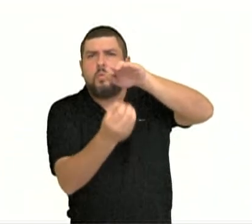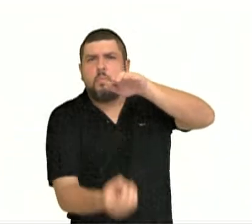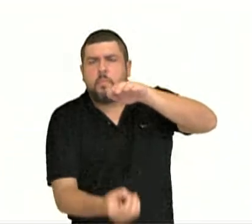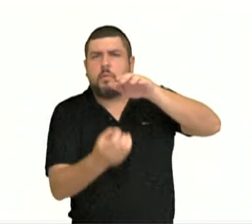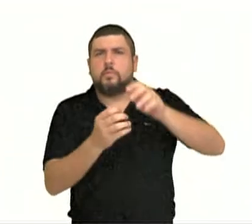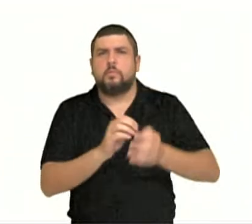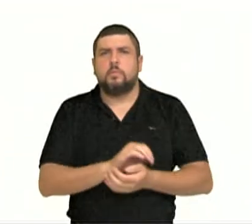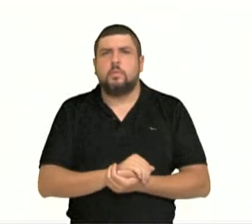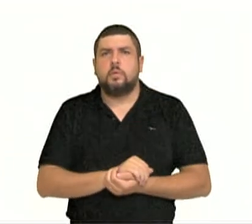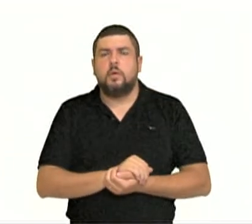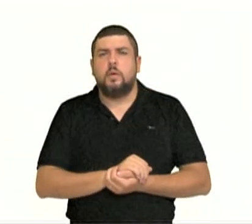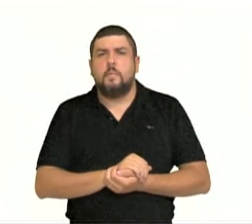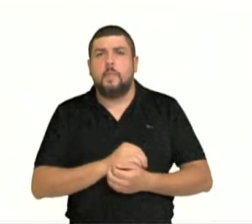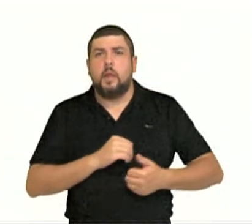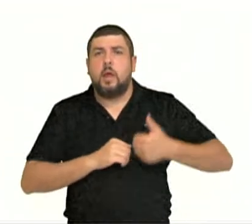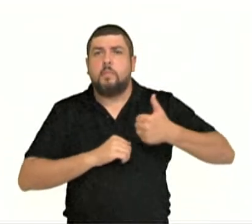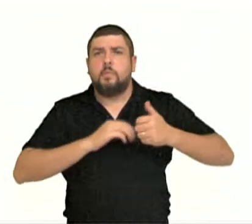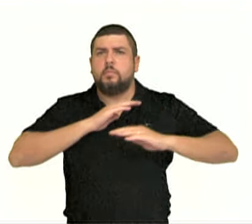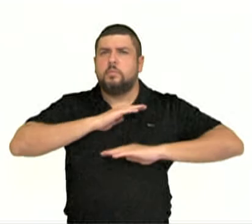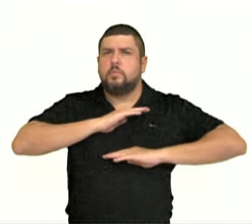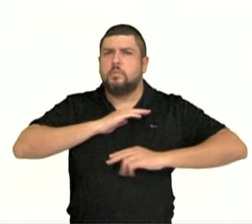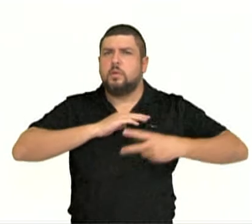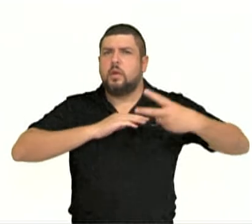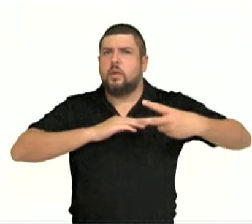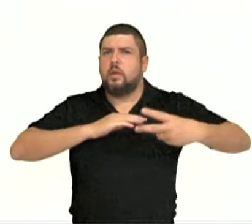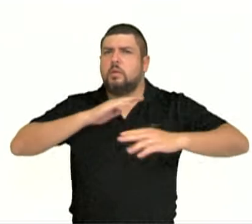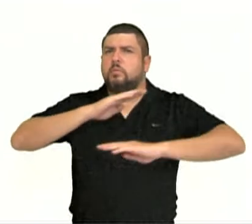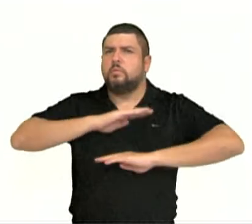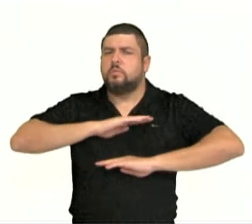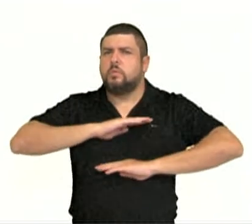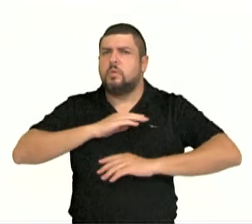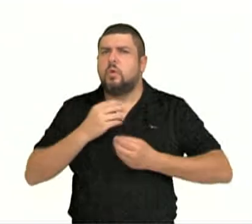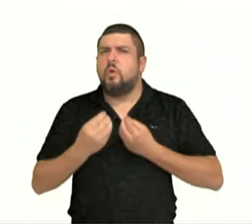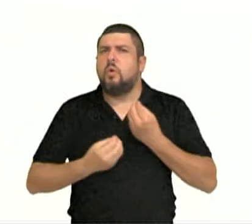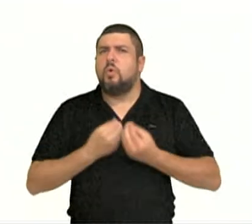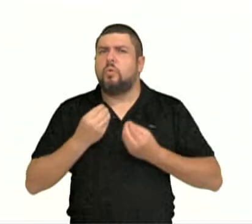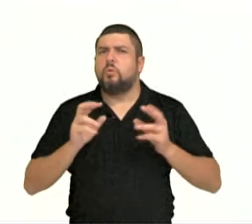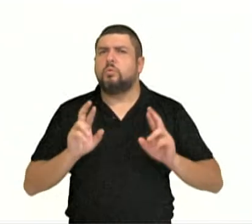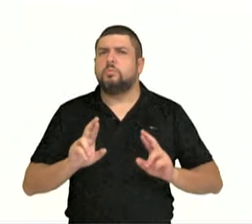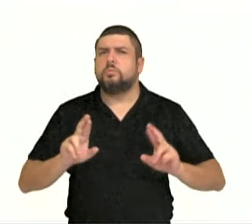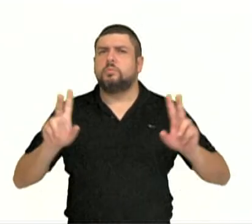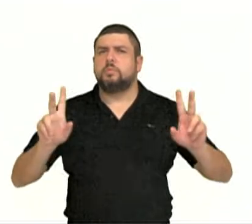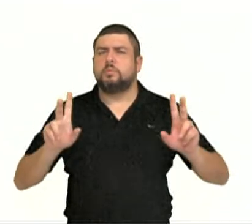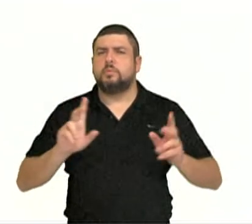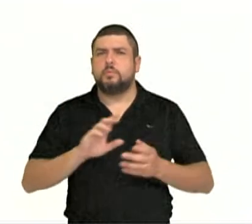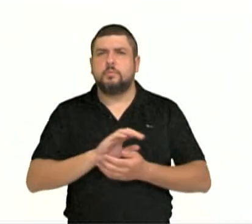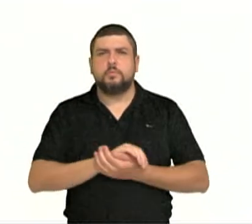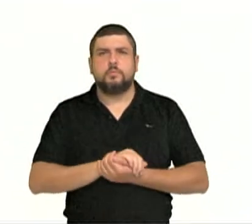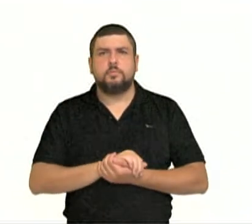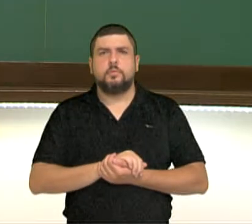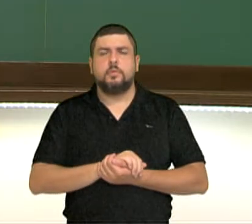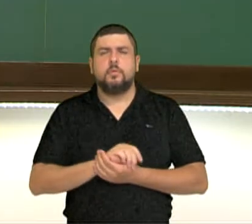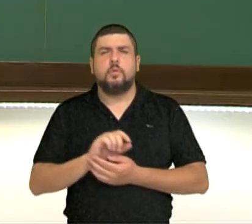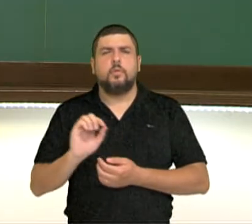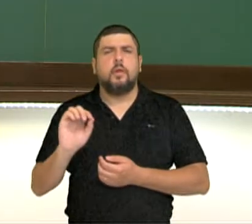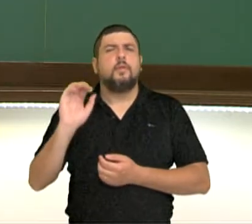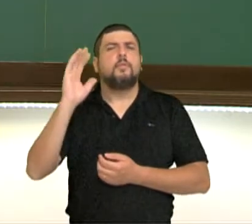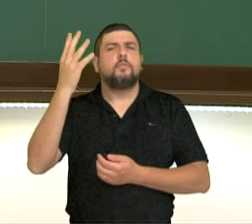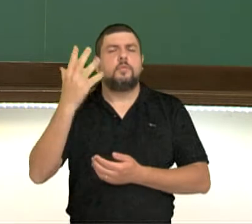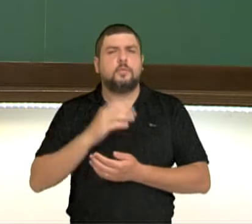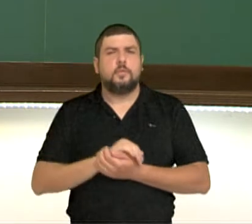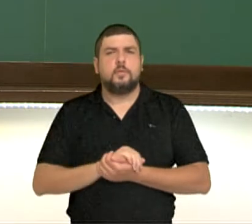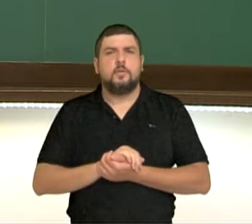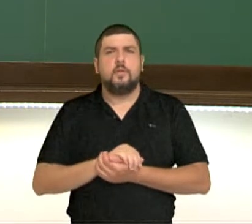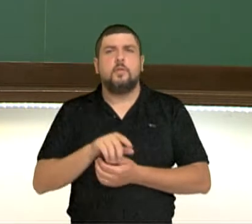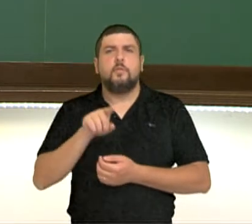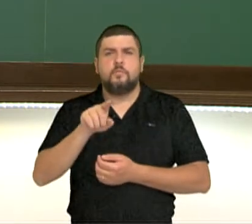na primeira e segunda situação do experimento? E aí? O que houve de diferente comparado? Eu tenho certeza que você aí já